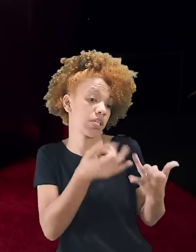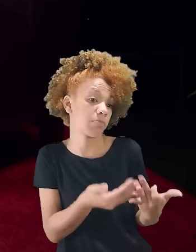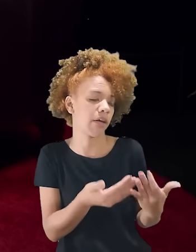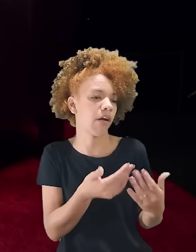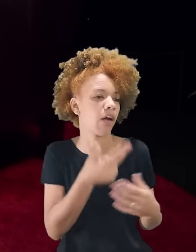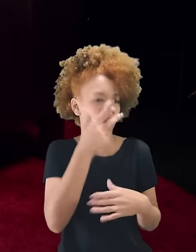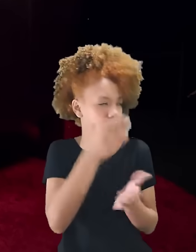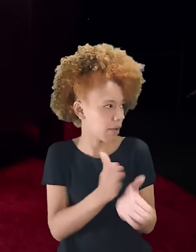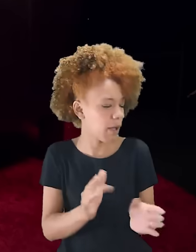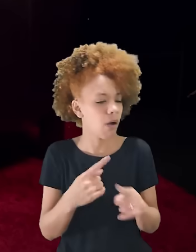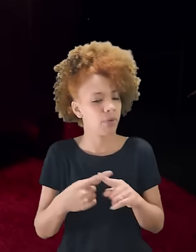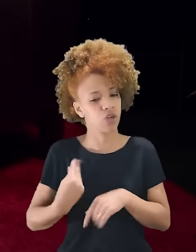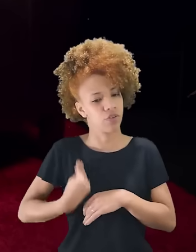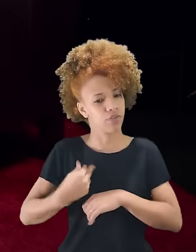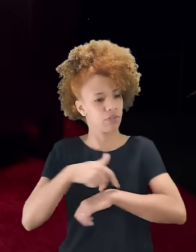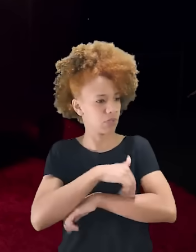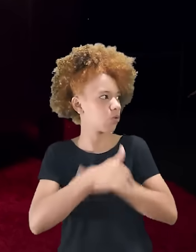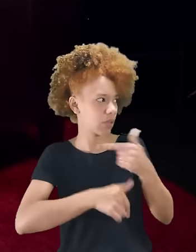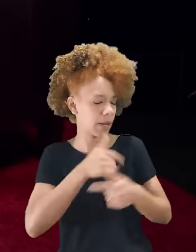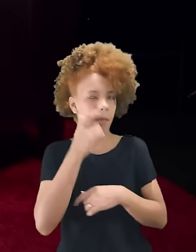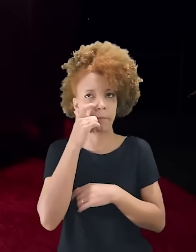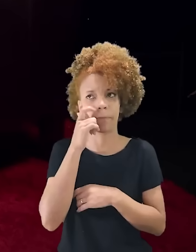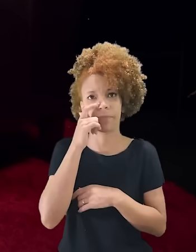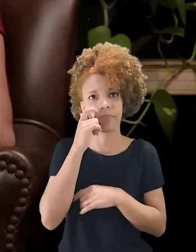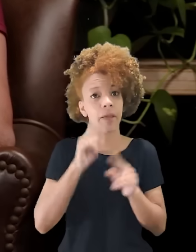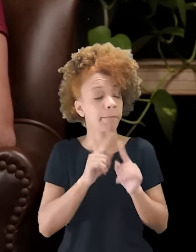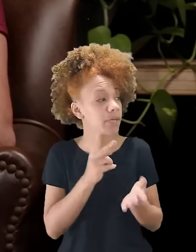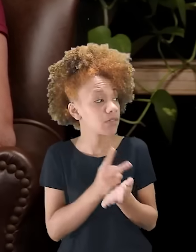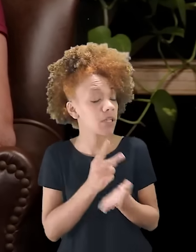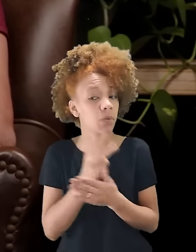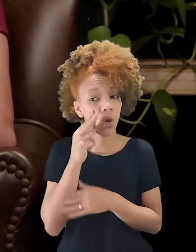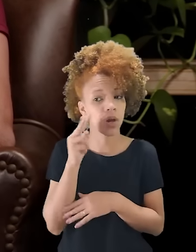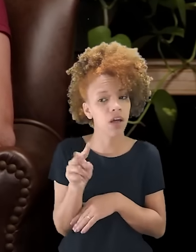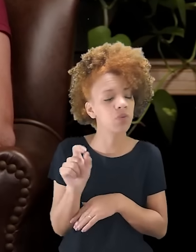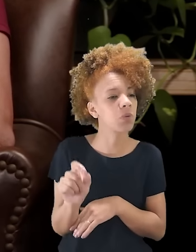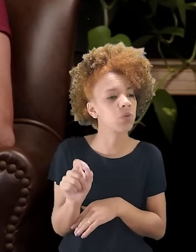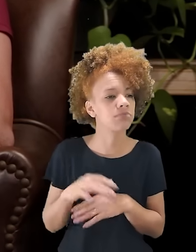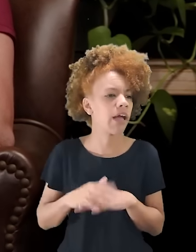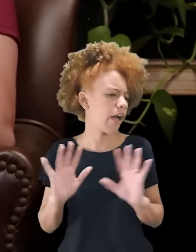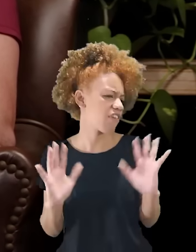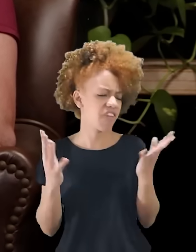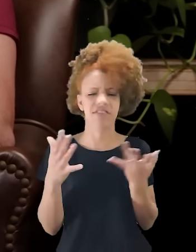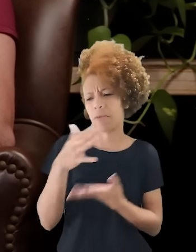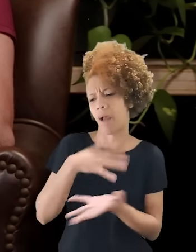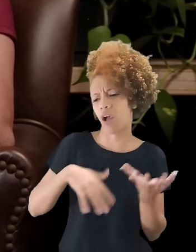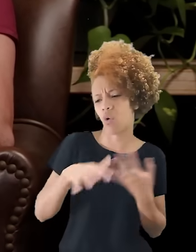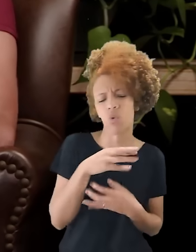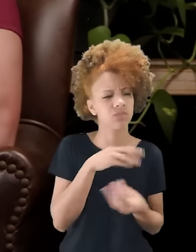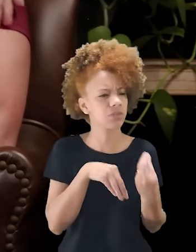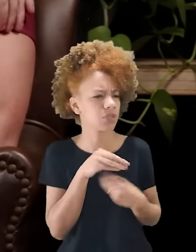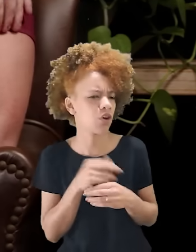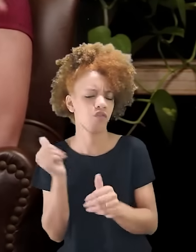você quebrar esse achismo porque eu eu já vivenciei com modelo trabalhei e tal e eu sempre olhava assim com uma visão do tipo ah é festa é bagunça